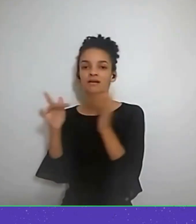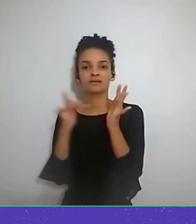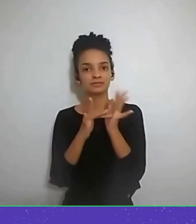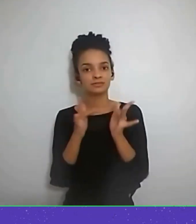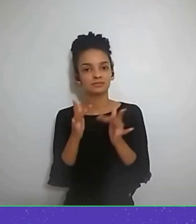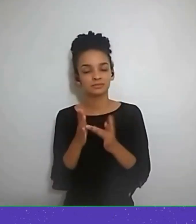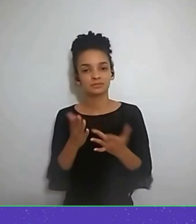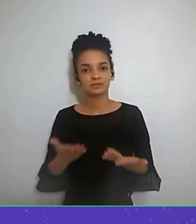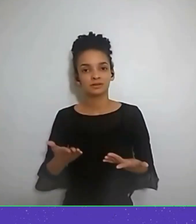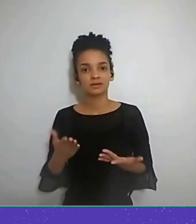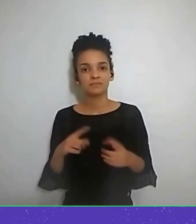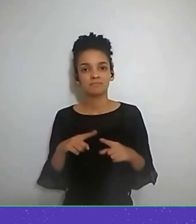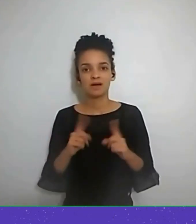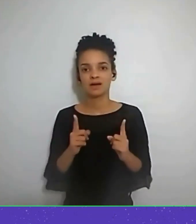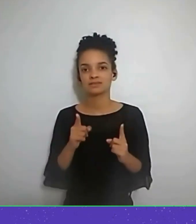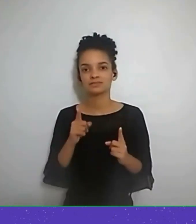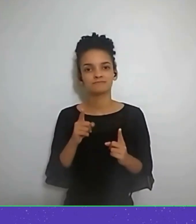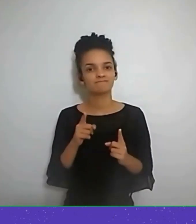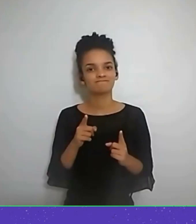seguiu nesse dia.